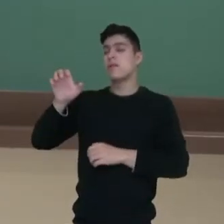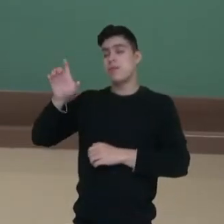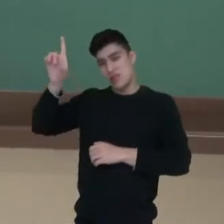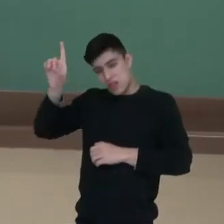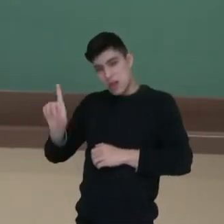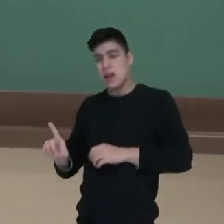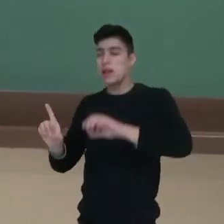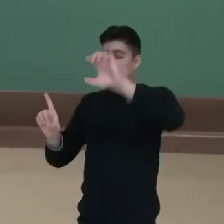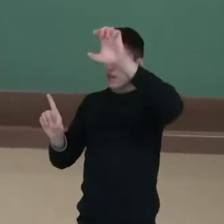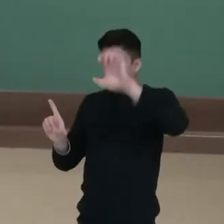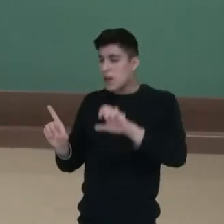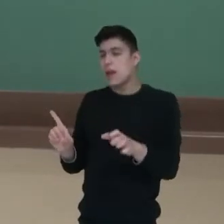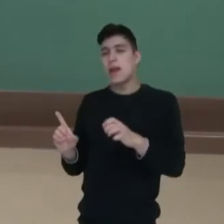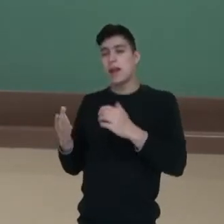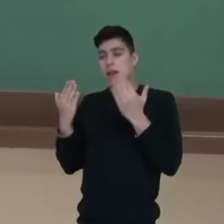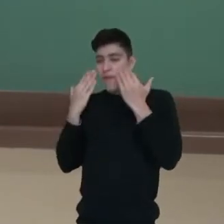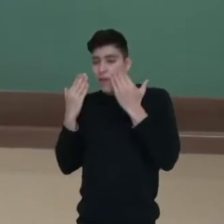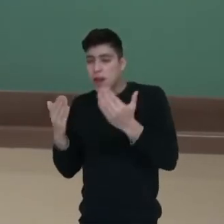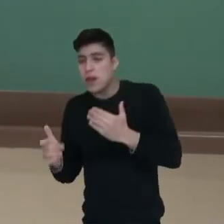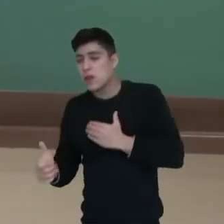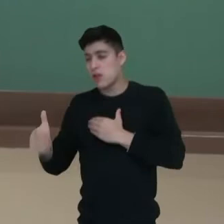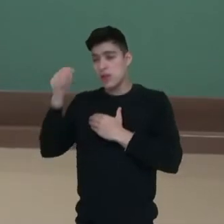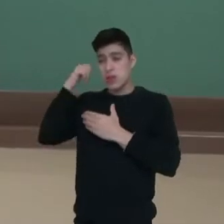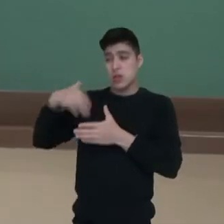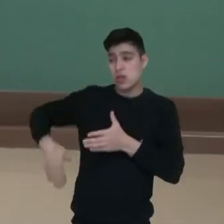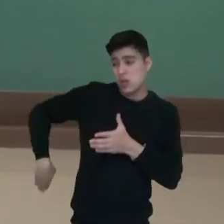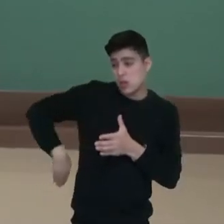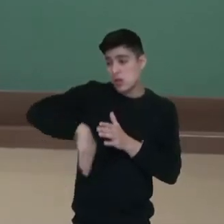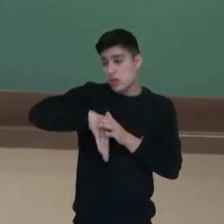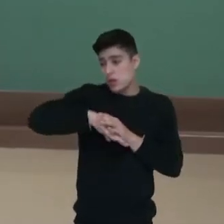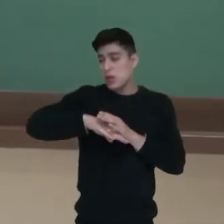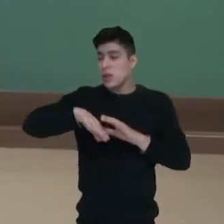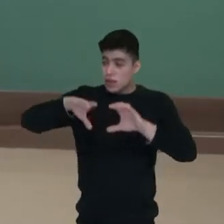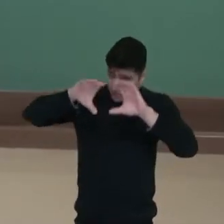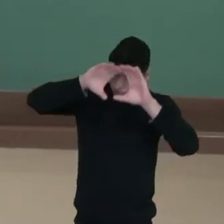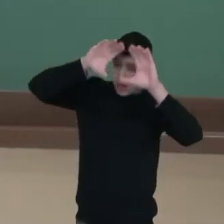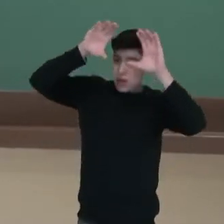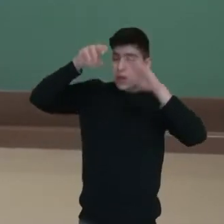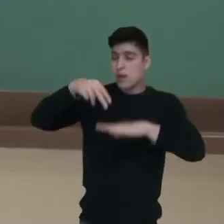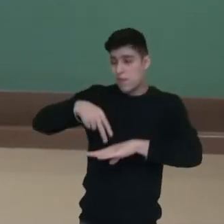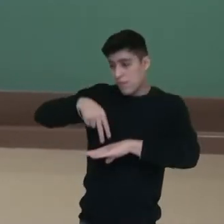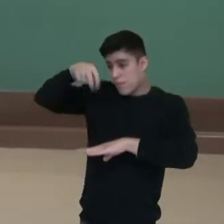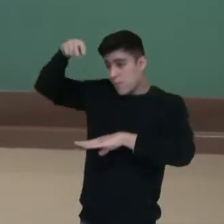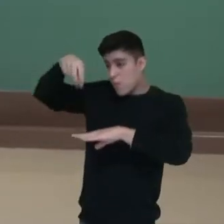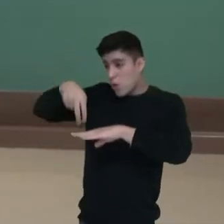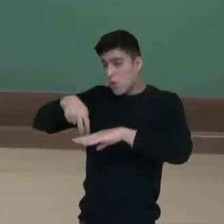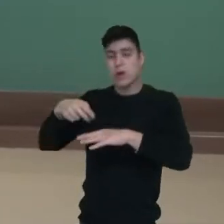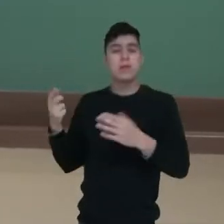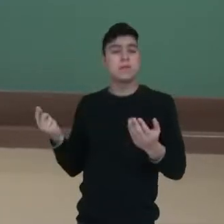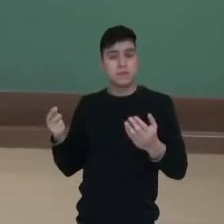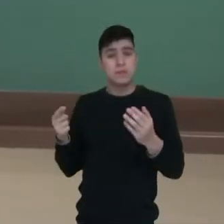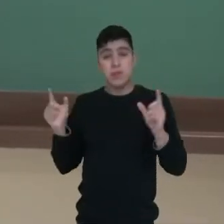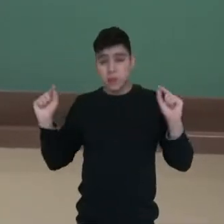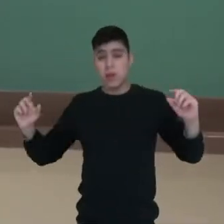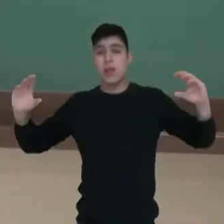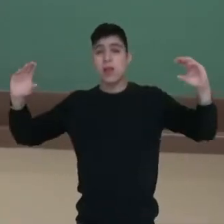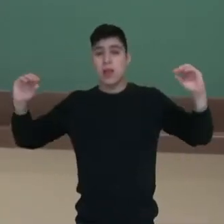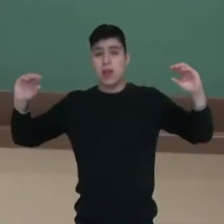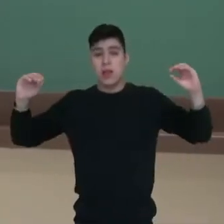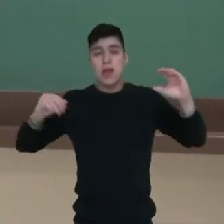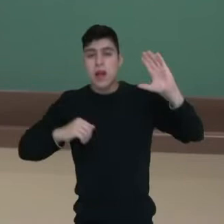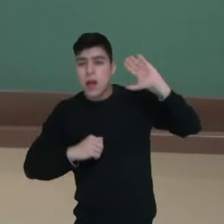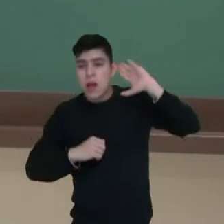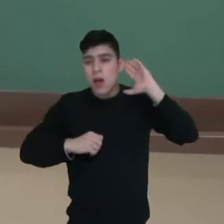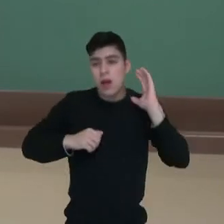esquerda, frente, chuta, cabeceia, salta. Então, eles têm toda uma orientação